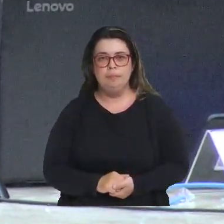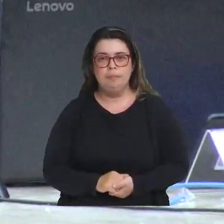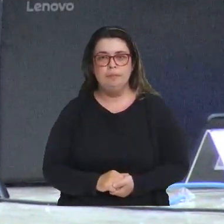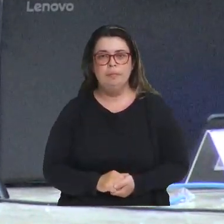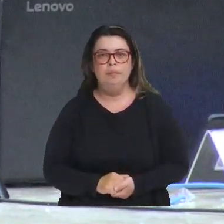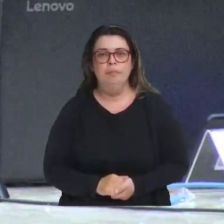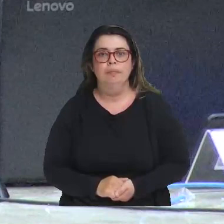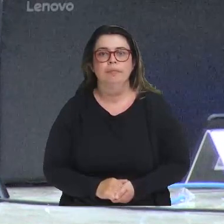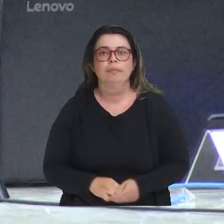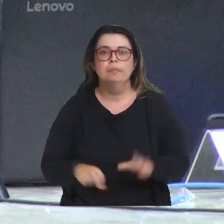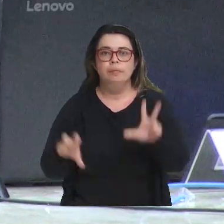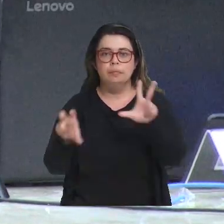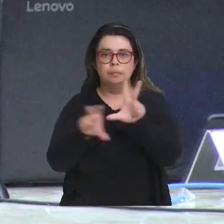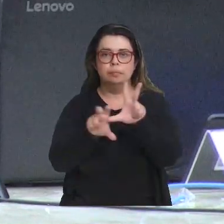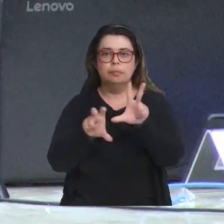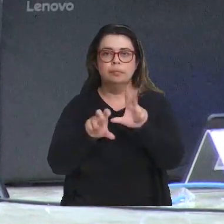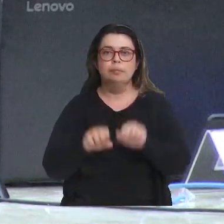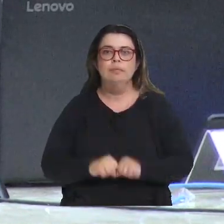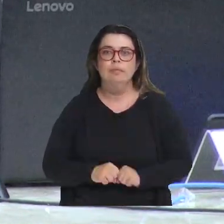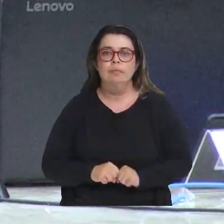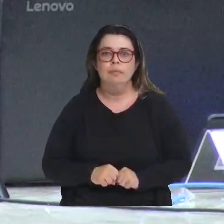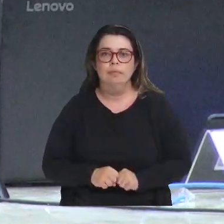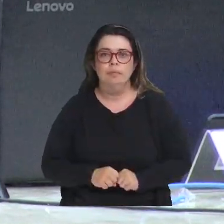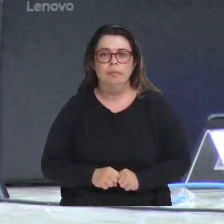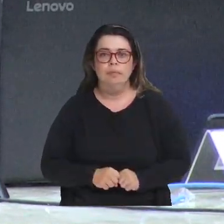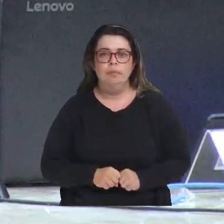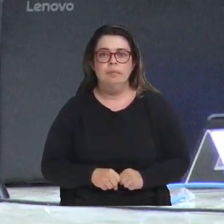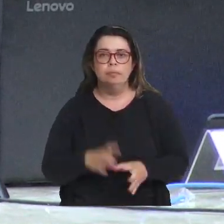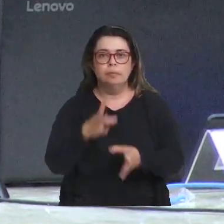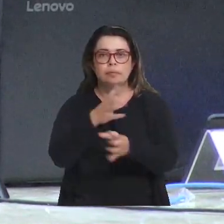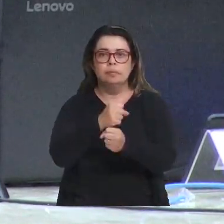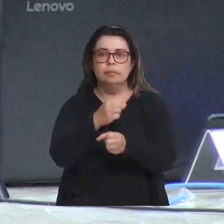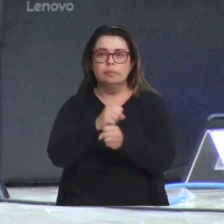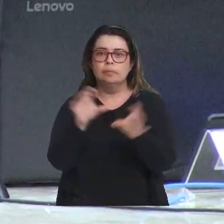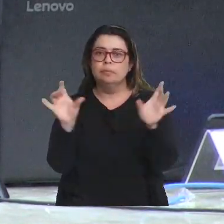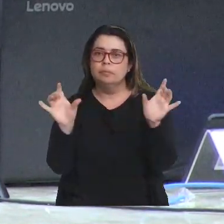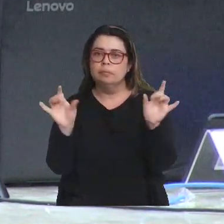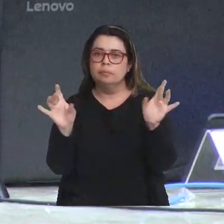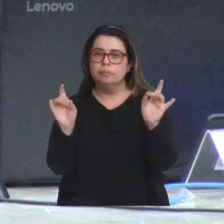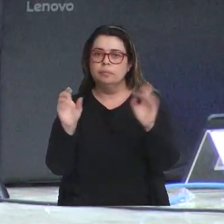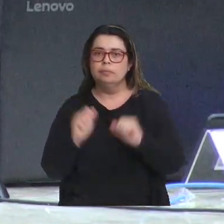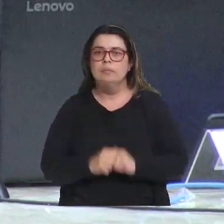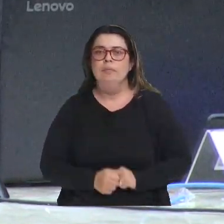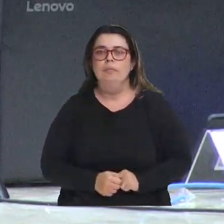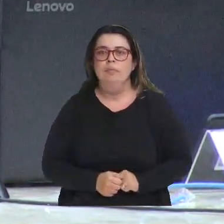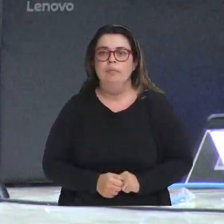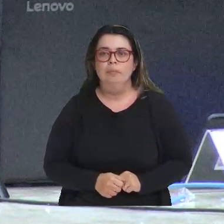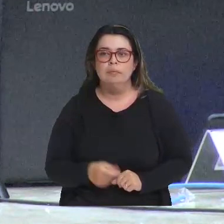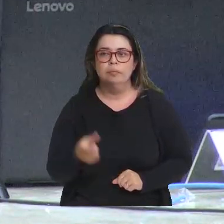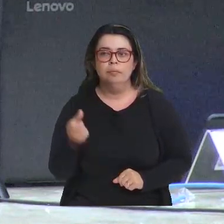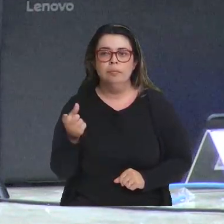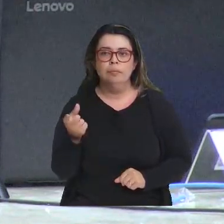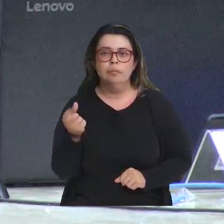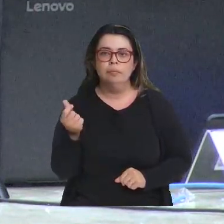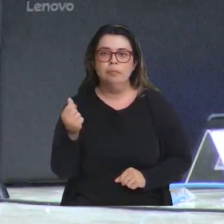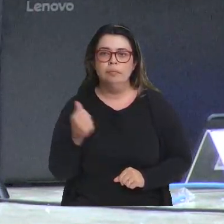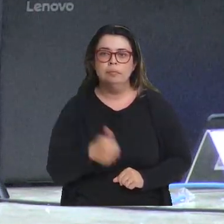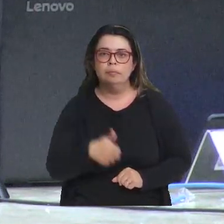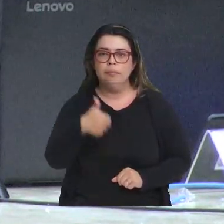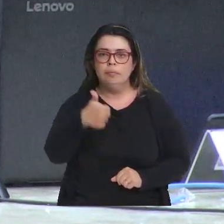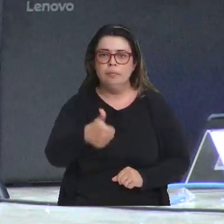173/2022, de autoria do Poder Executivo. Dispõe sobre a abertura de crédito adicional especial para os fins que especifica no valor de